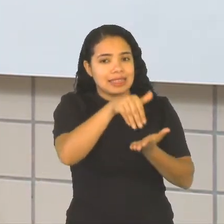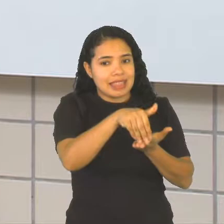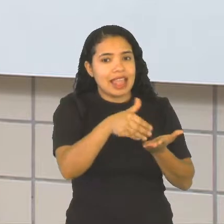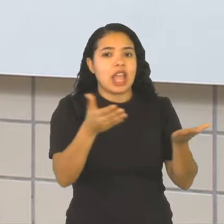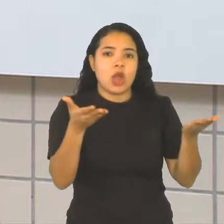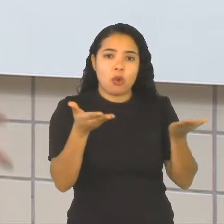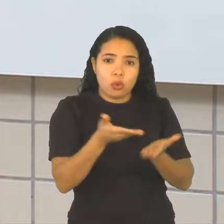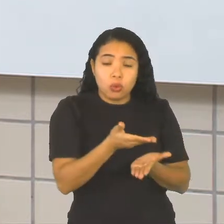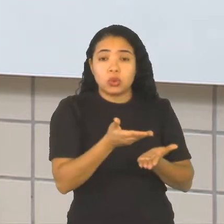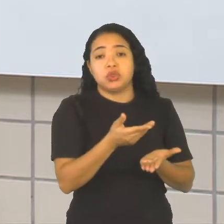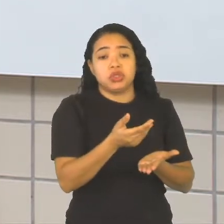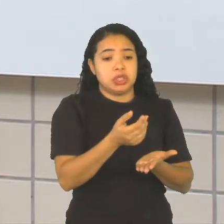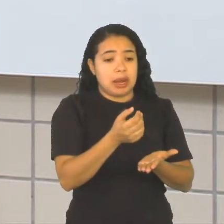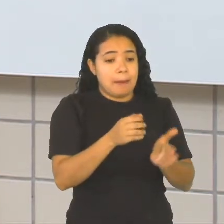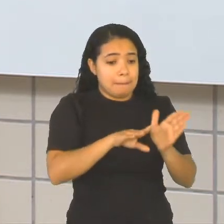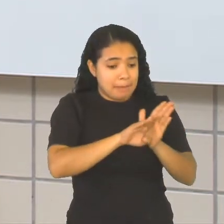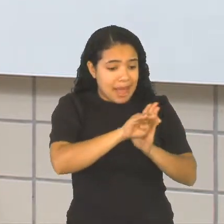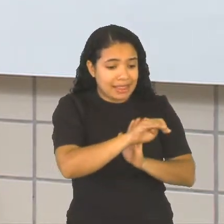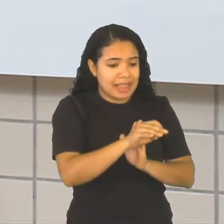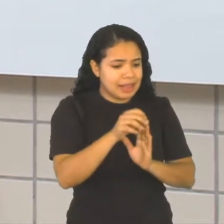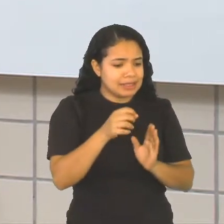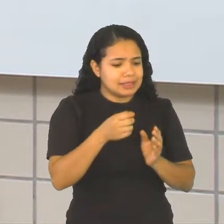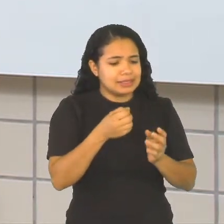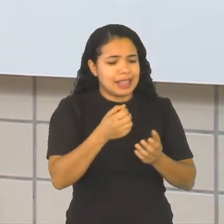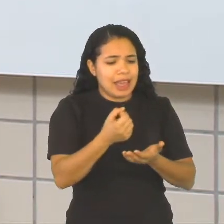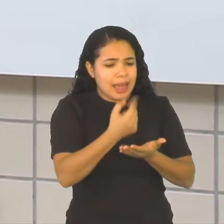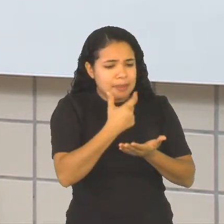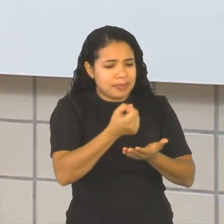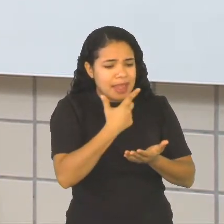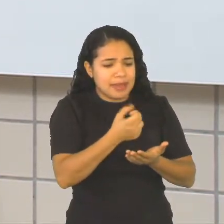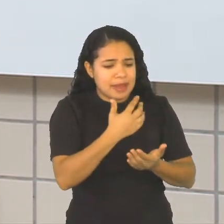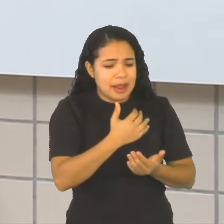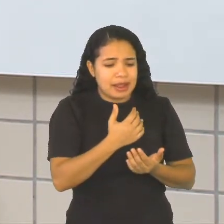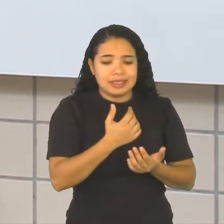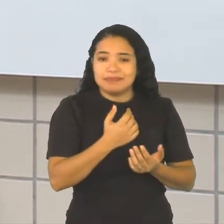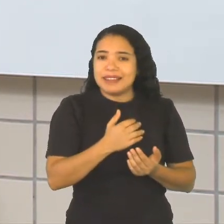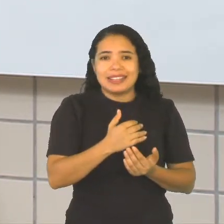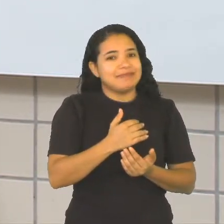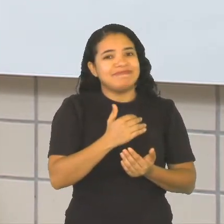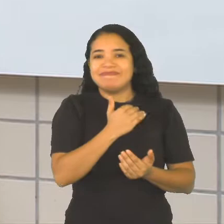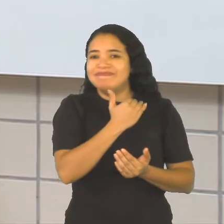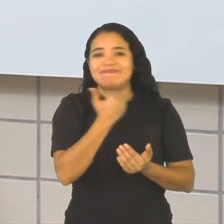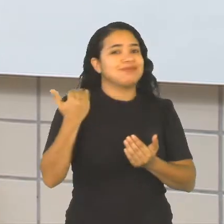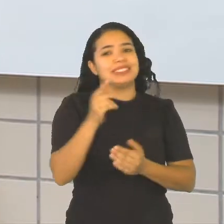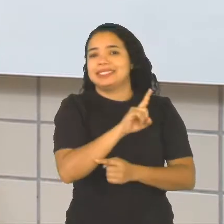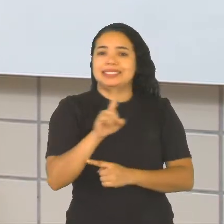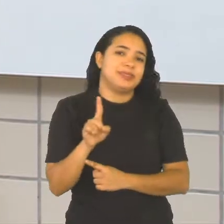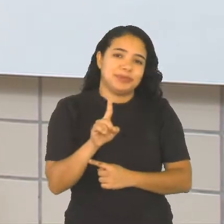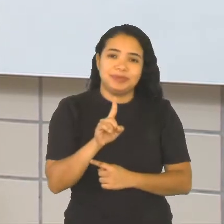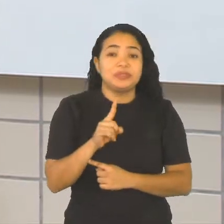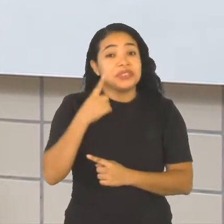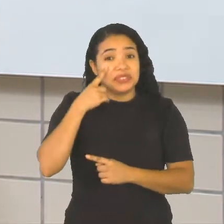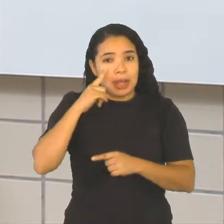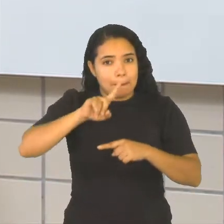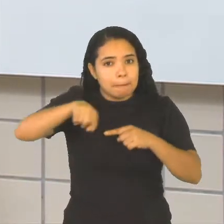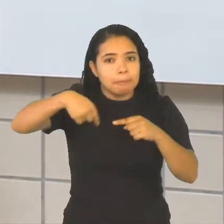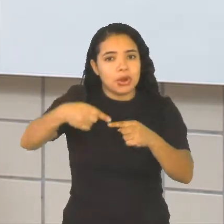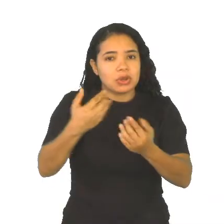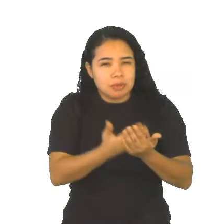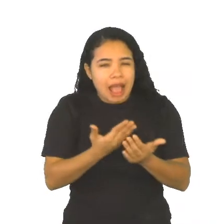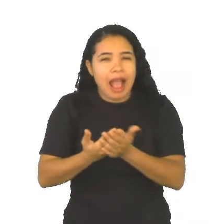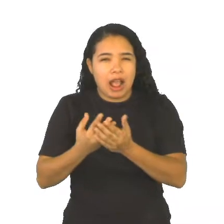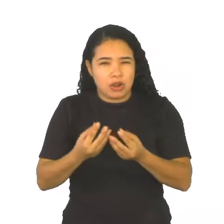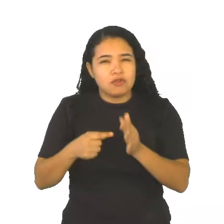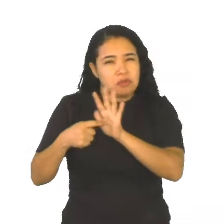o nome dela, mas eu prometo para vocês que eu vou dar para vocês na nossa próxima aula, que a gente vai se ver, eu tenho certeza, tá?